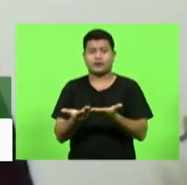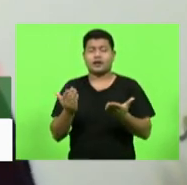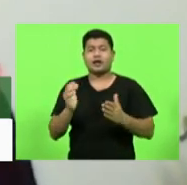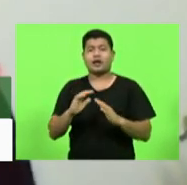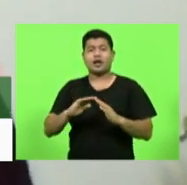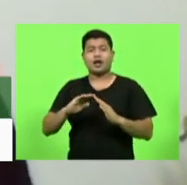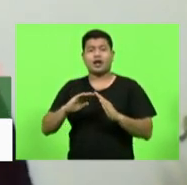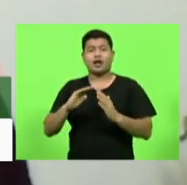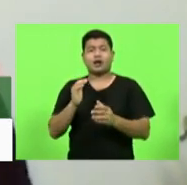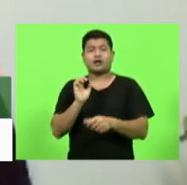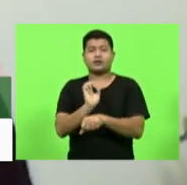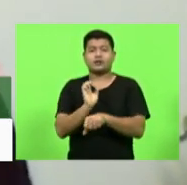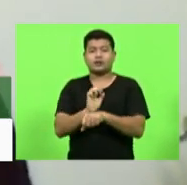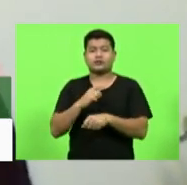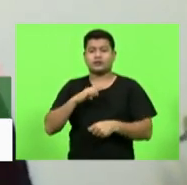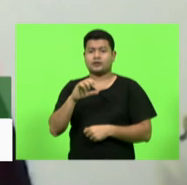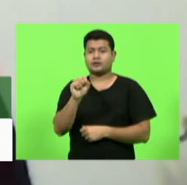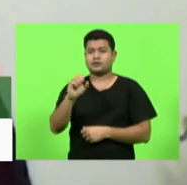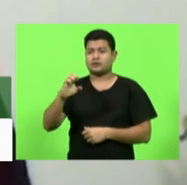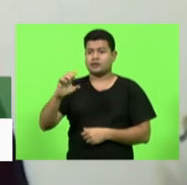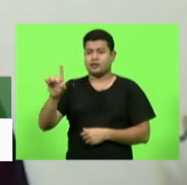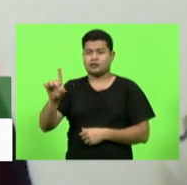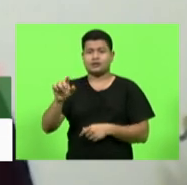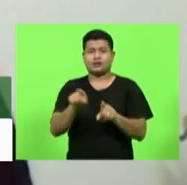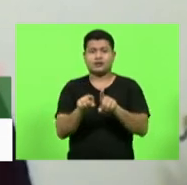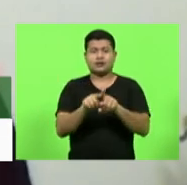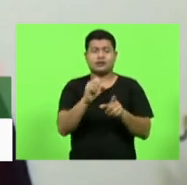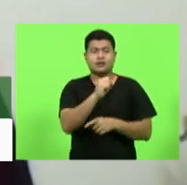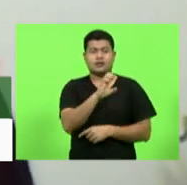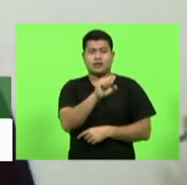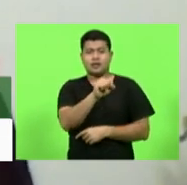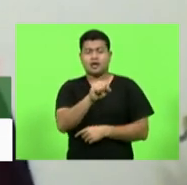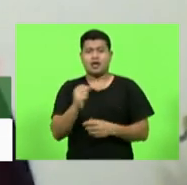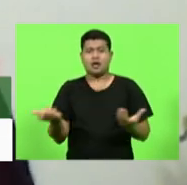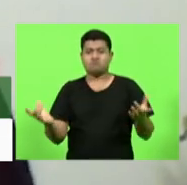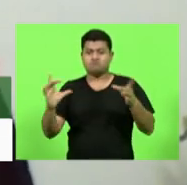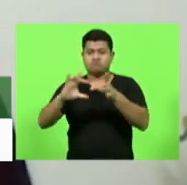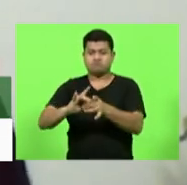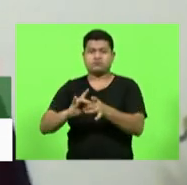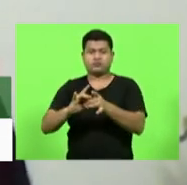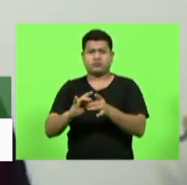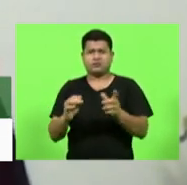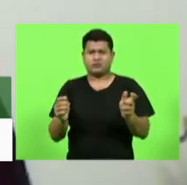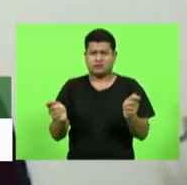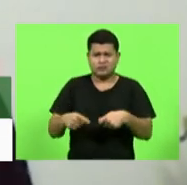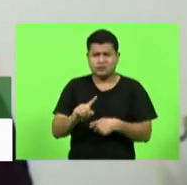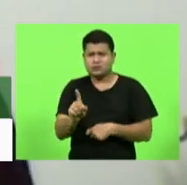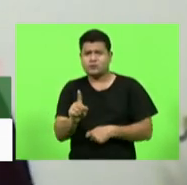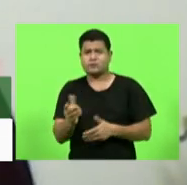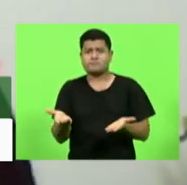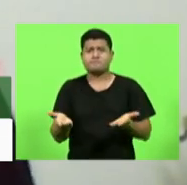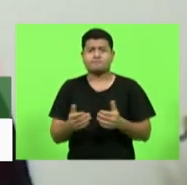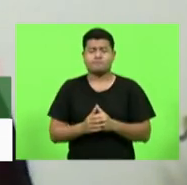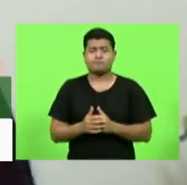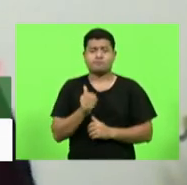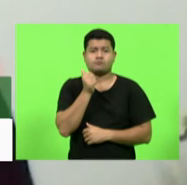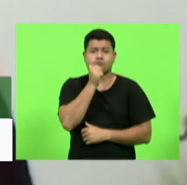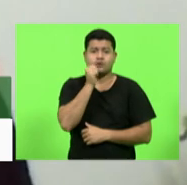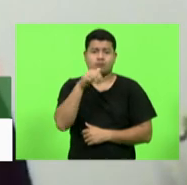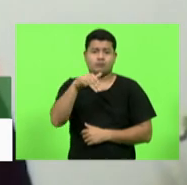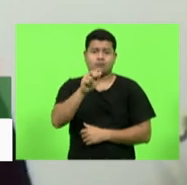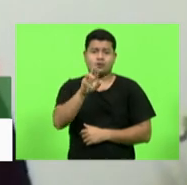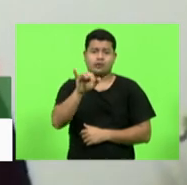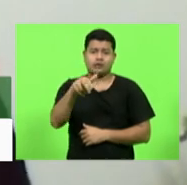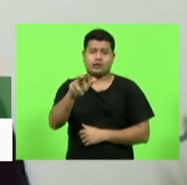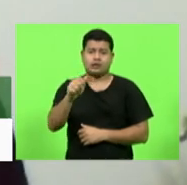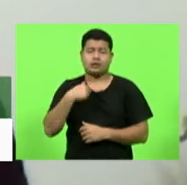SES, Educação e Saúde, um trabalho integrado não daria conta? Mariana Pfeiffer, os profissionais precisam compor a equipe das